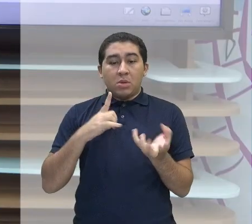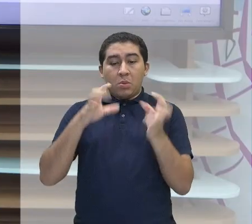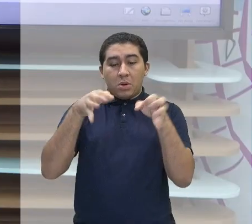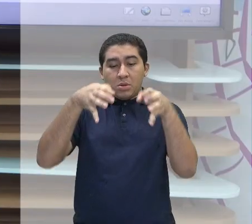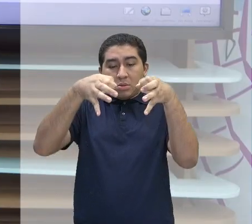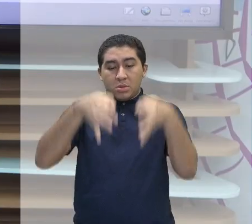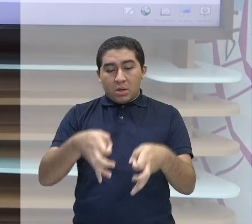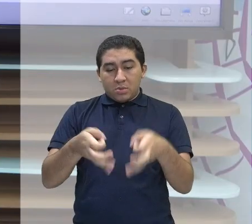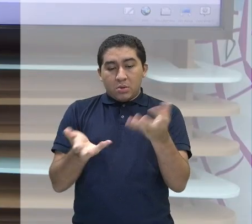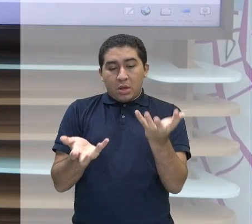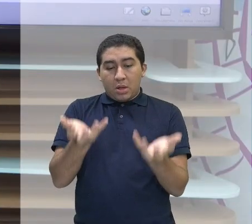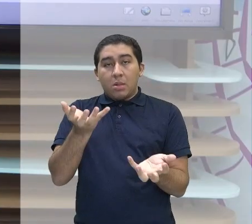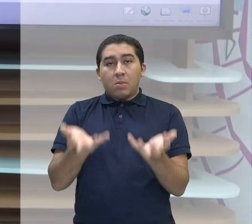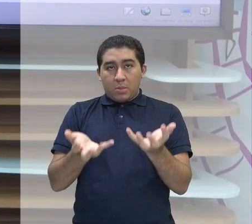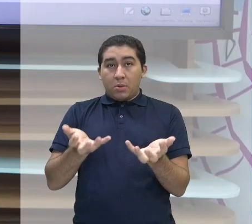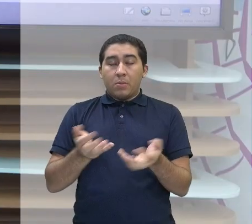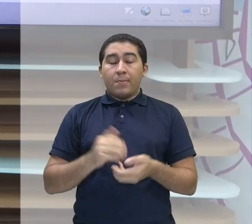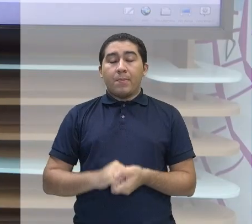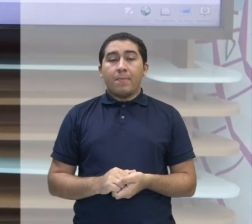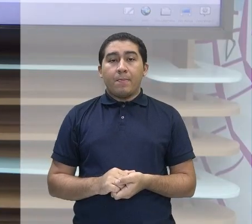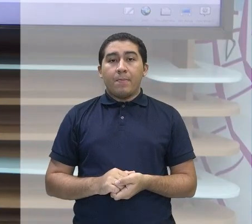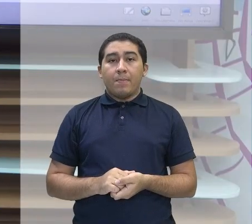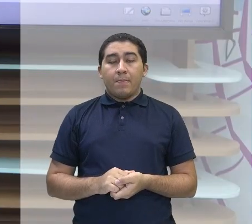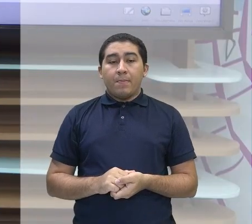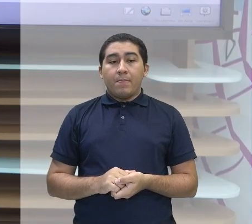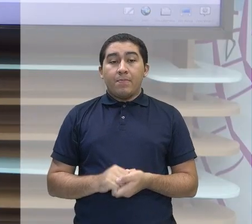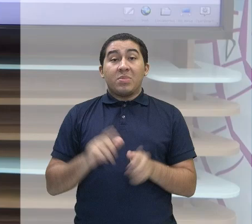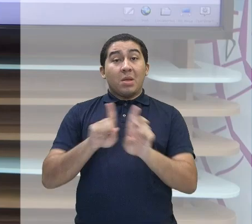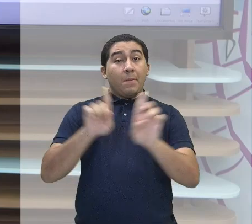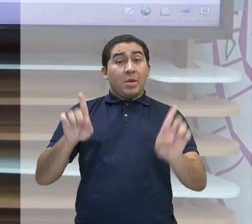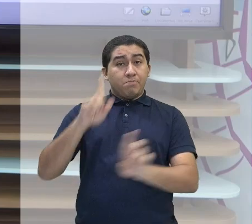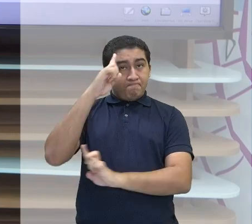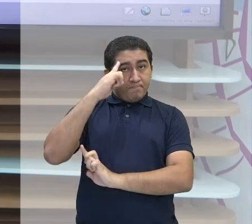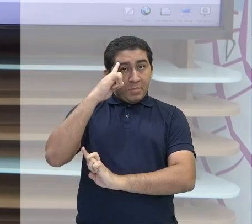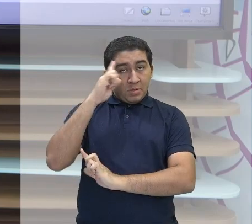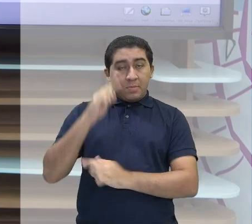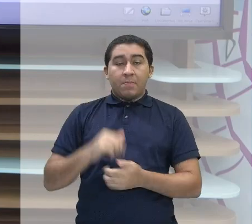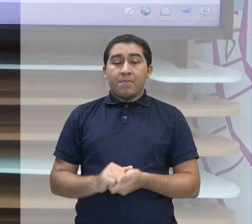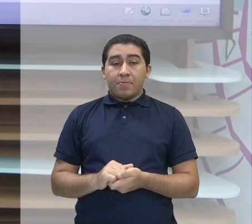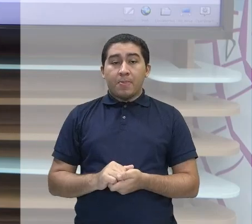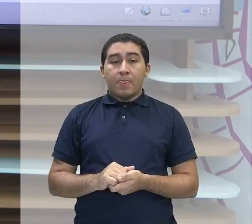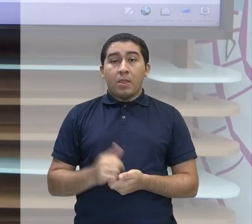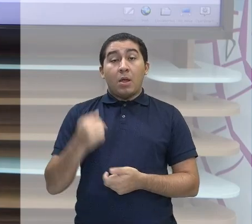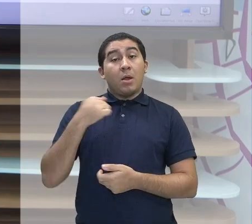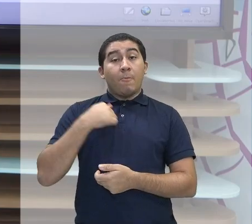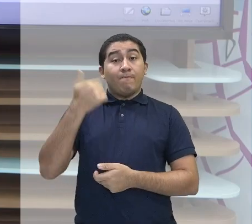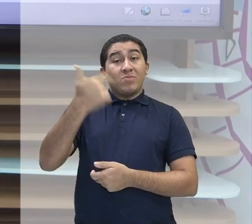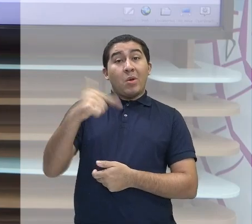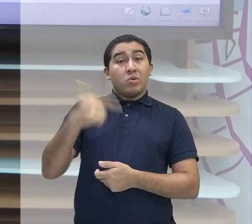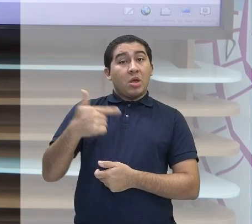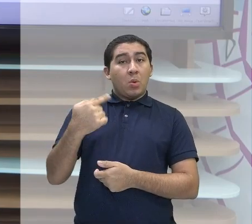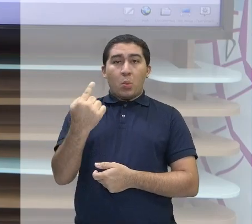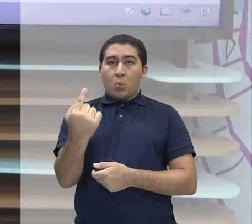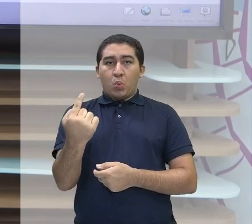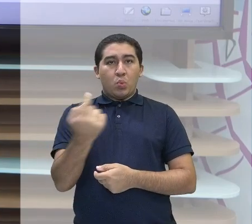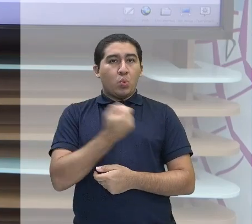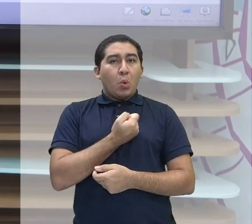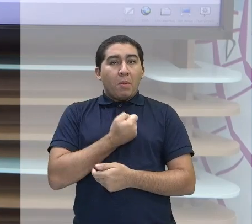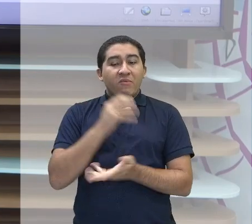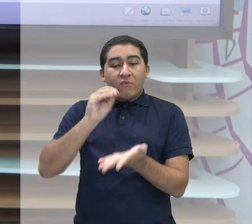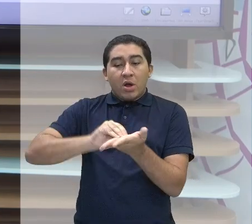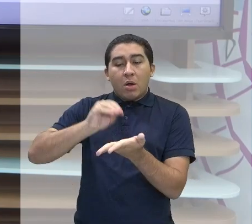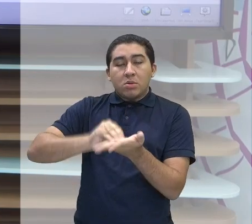estão equilibrados, tá? Mas imagina só o seguinte, eu não tenho um desses valores aqui. Eu